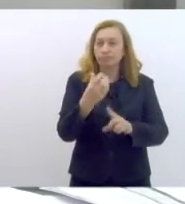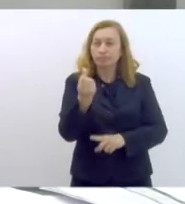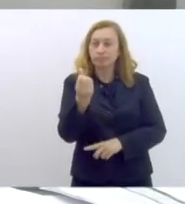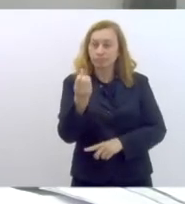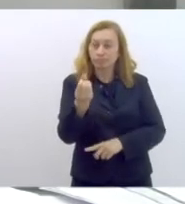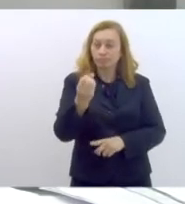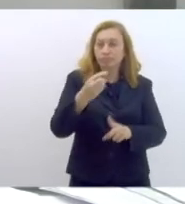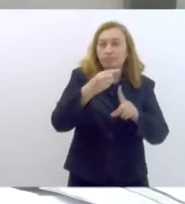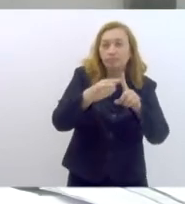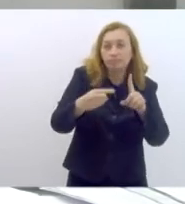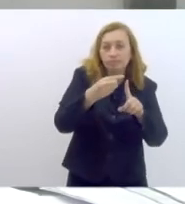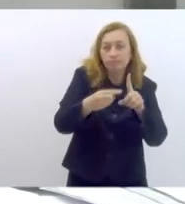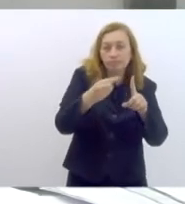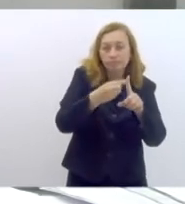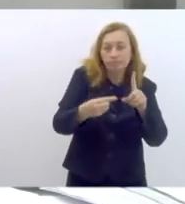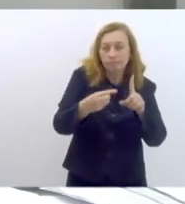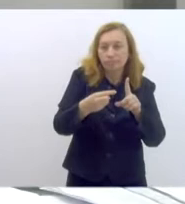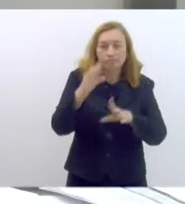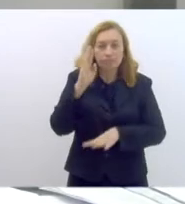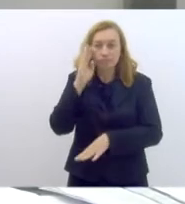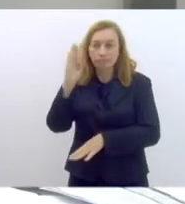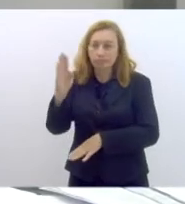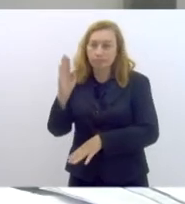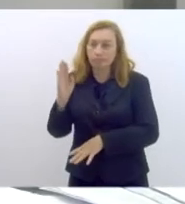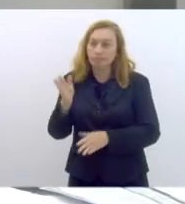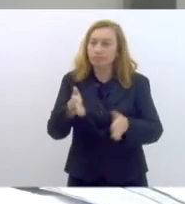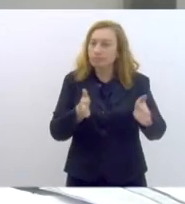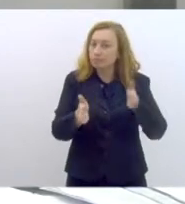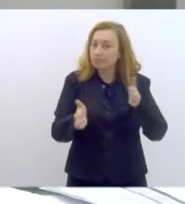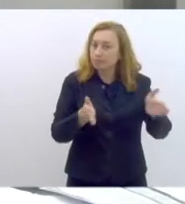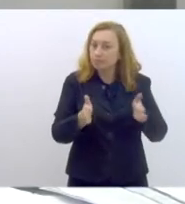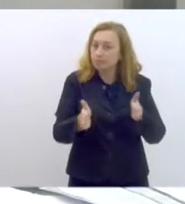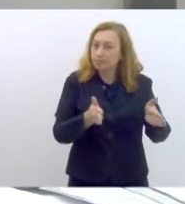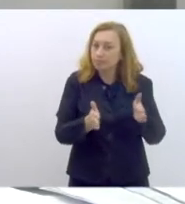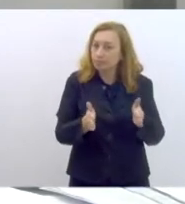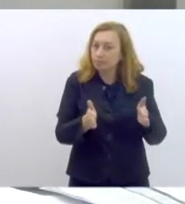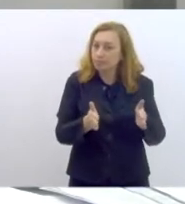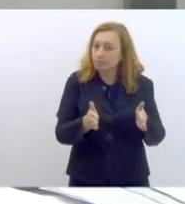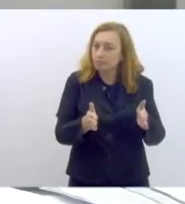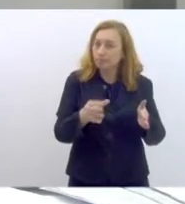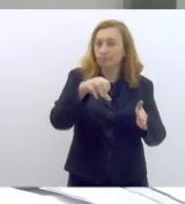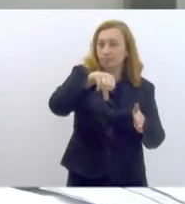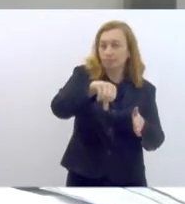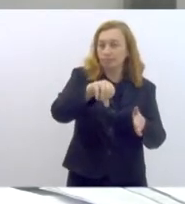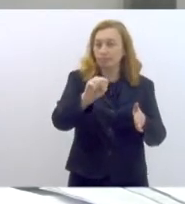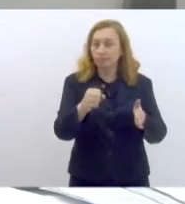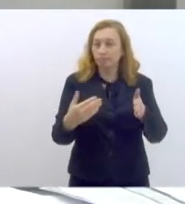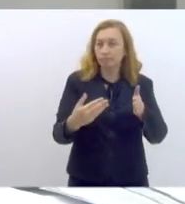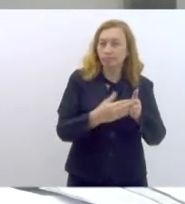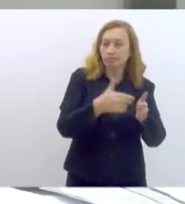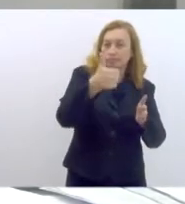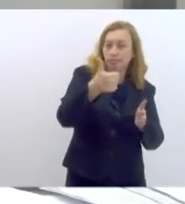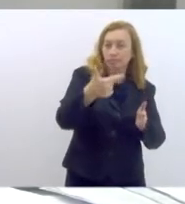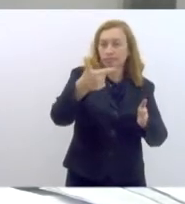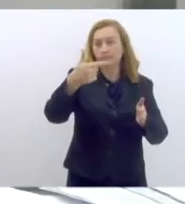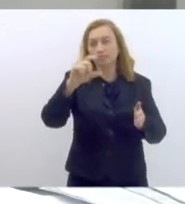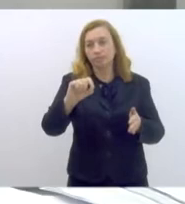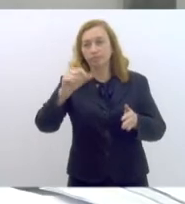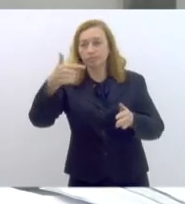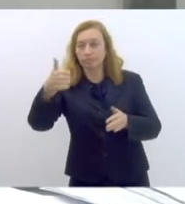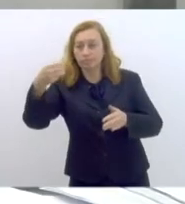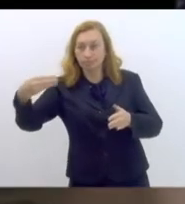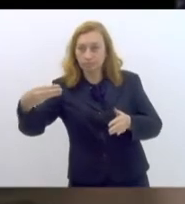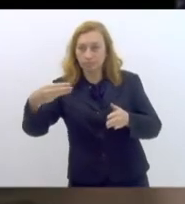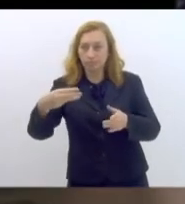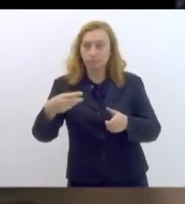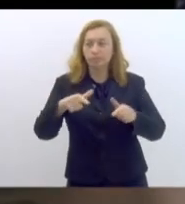um terço do principal nesse período de 98 a 2013. De